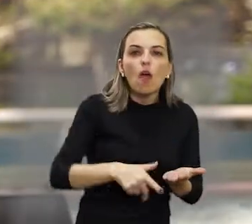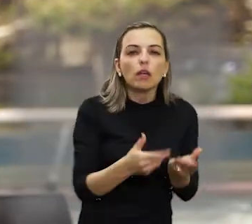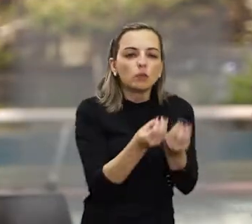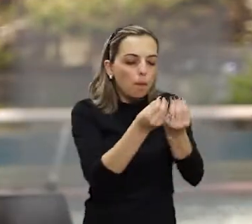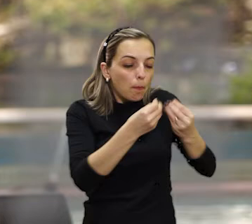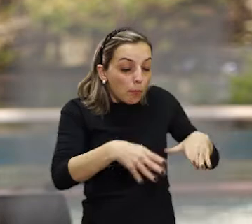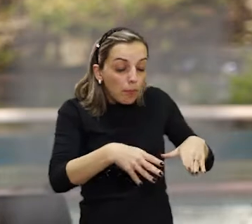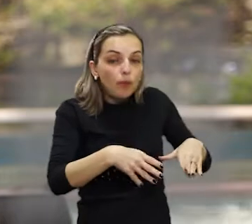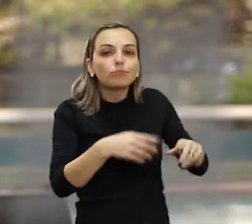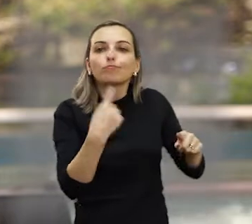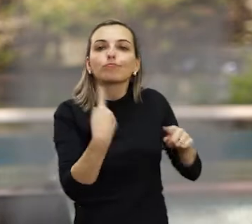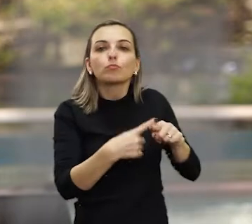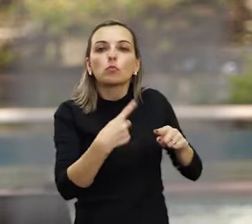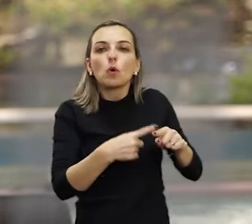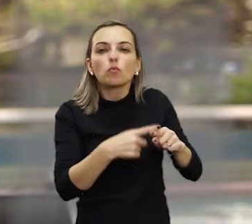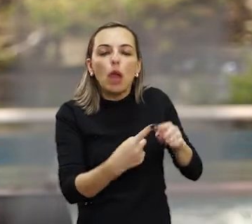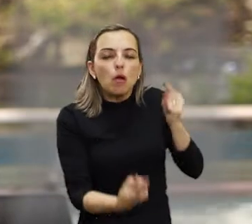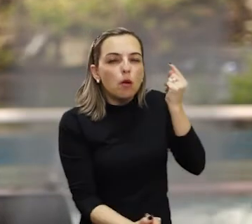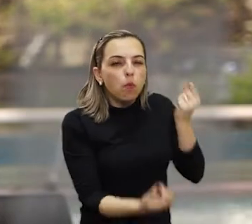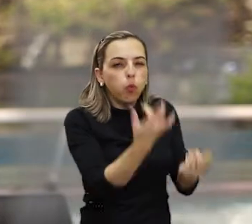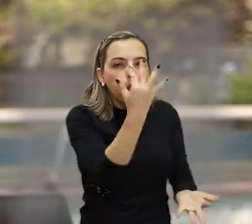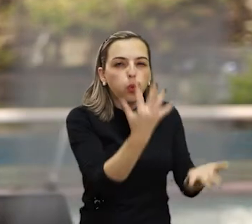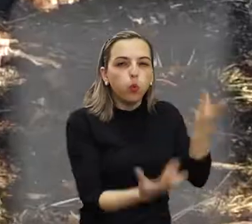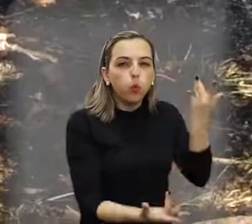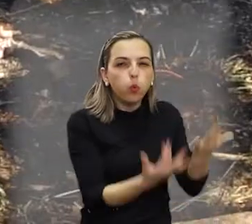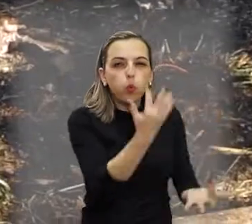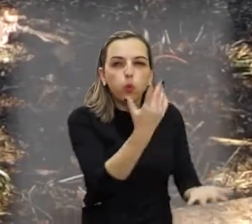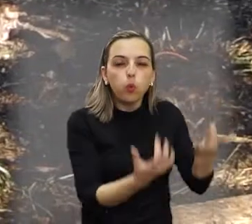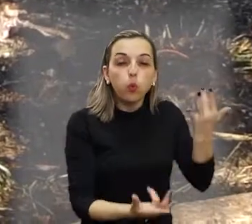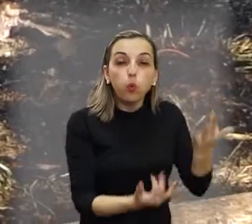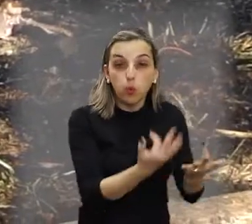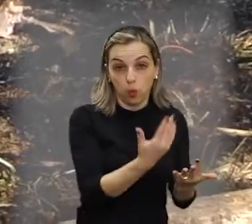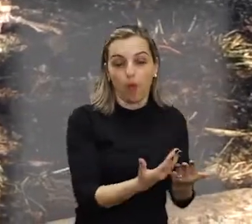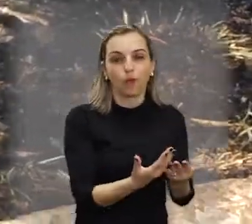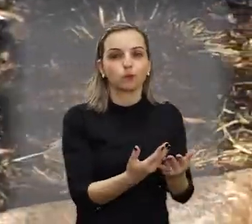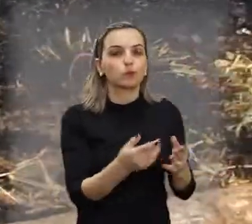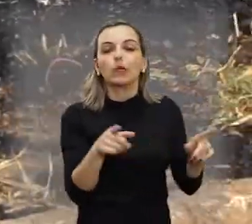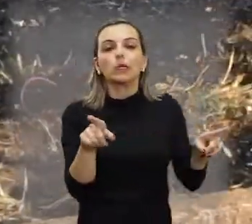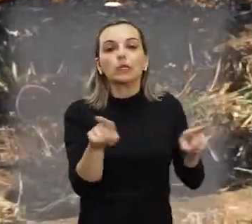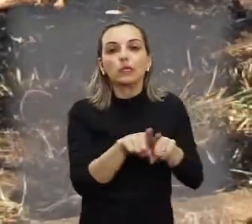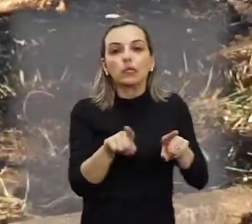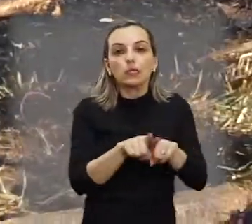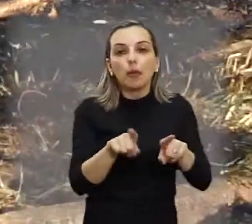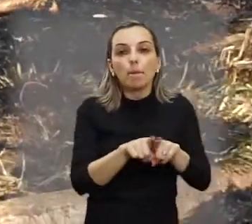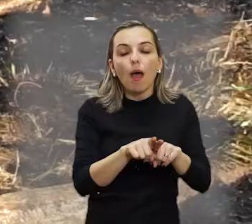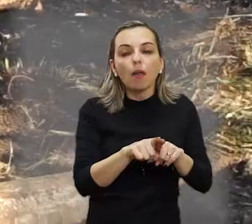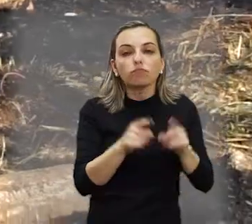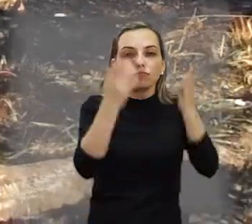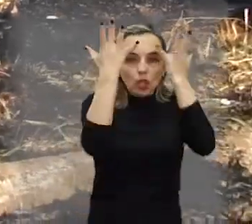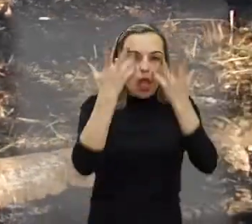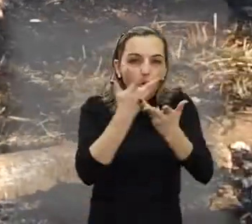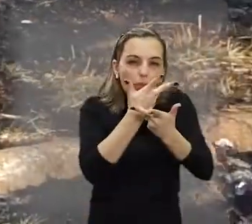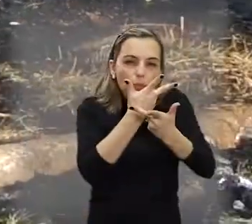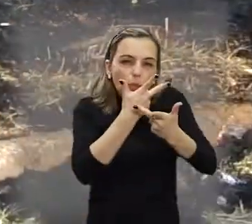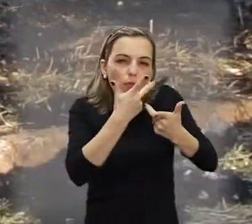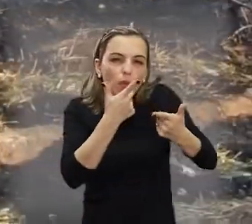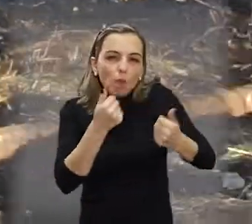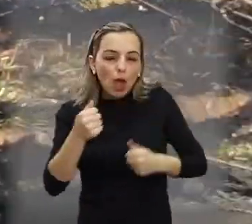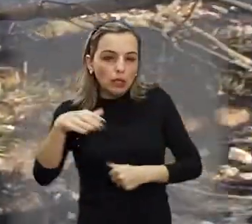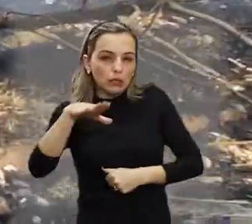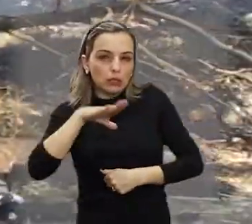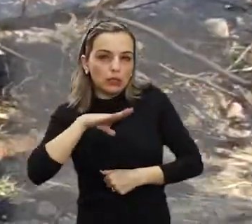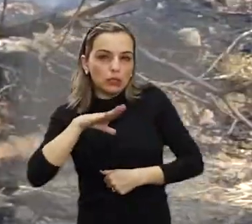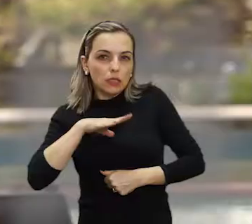vê. E a fauna silvestre, né, vão desde aves, pequenos anfíbios,